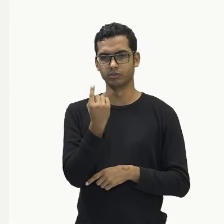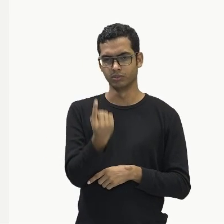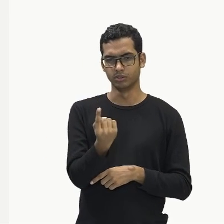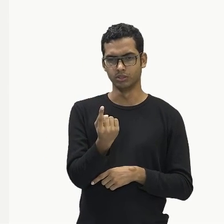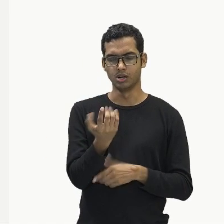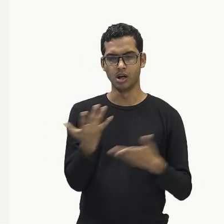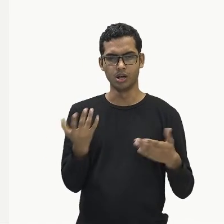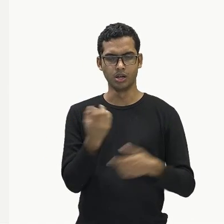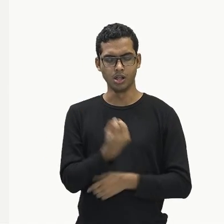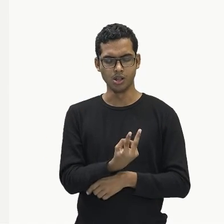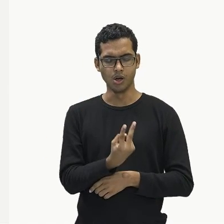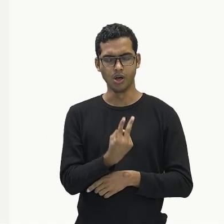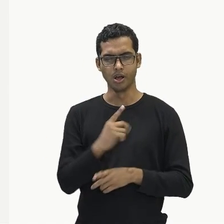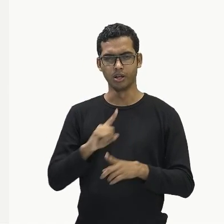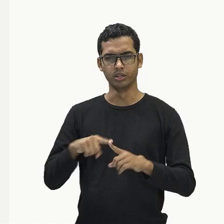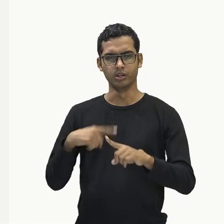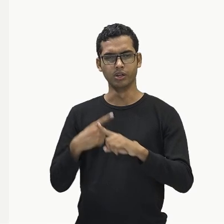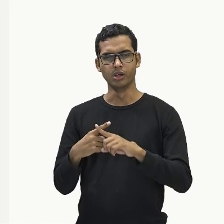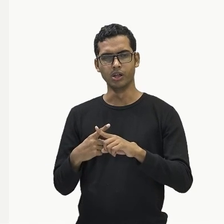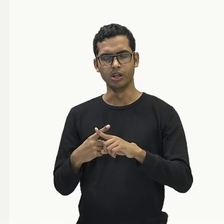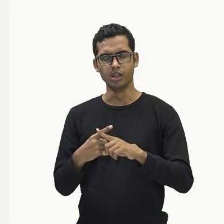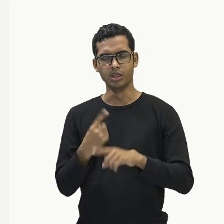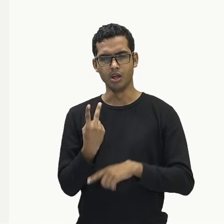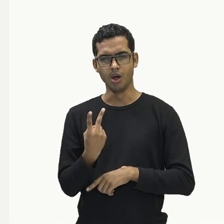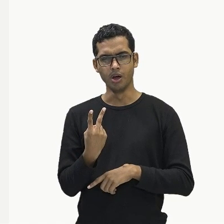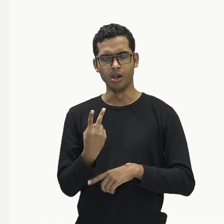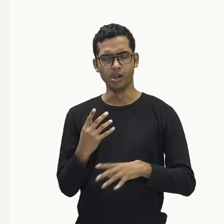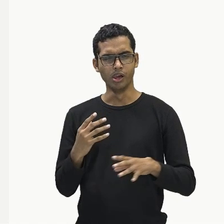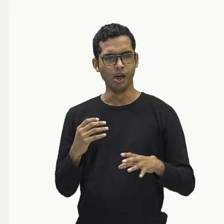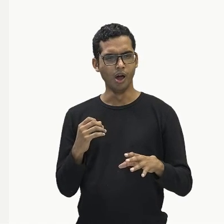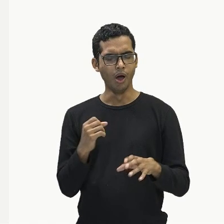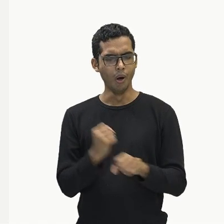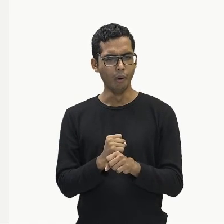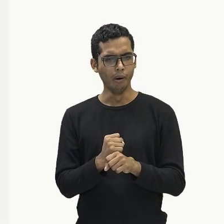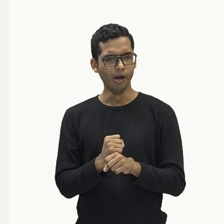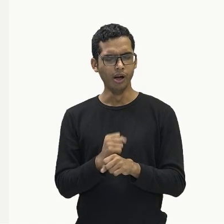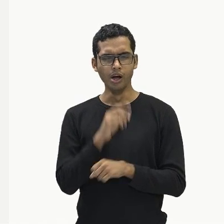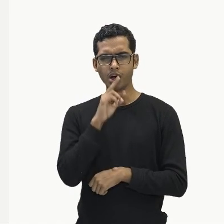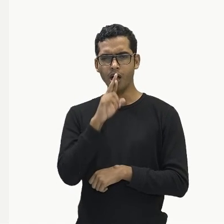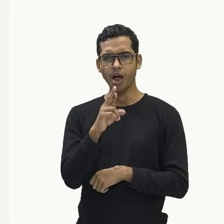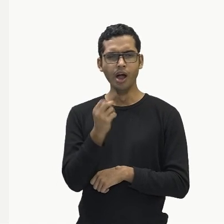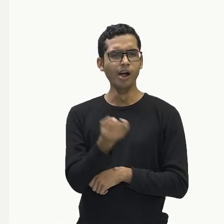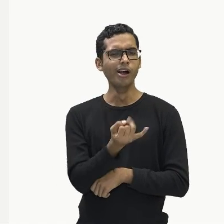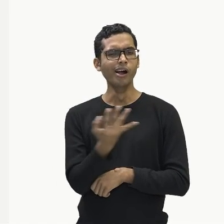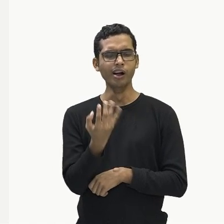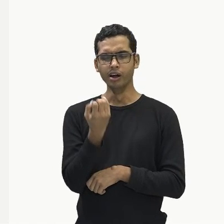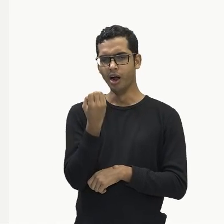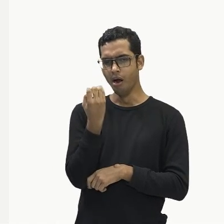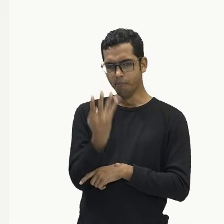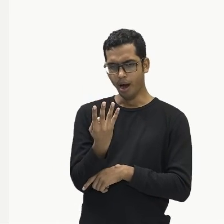2 elevado a 2 vai ser 2 vezes 2, que vai dar